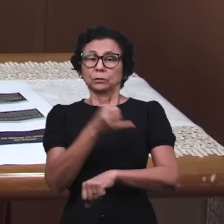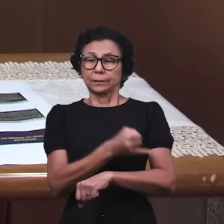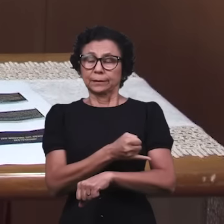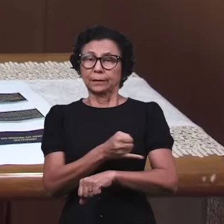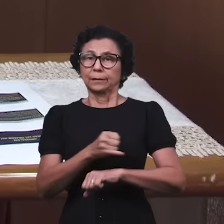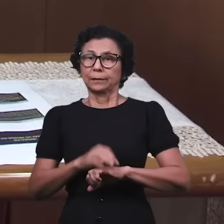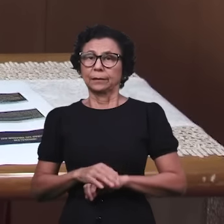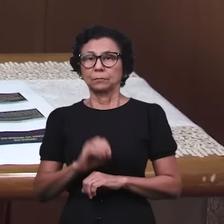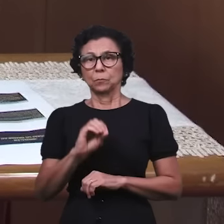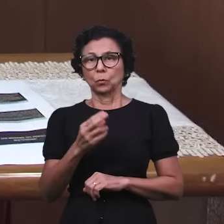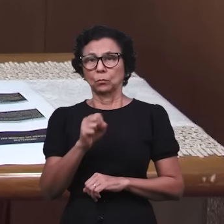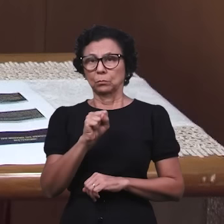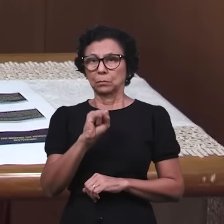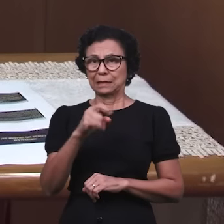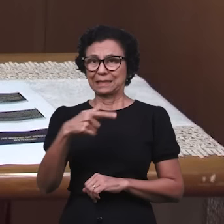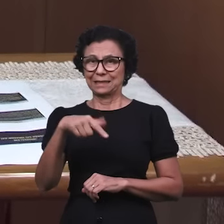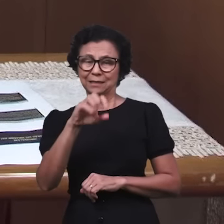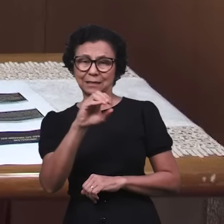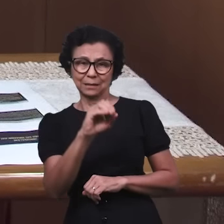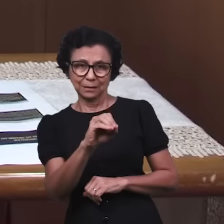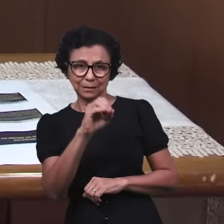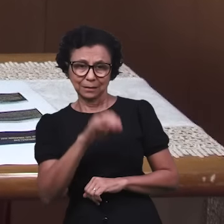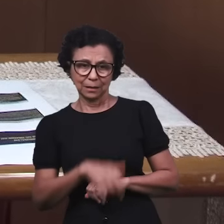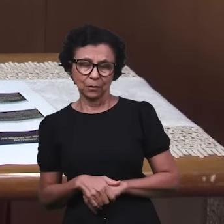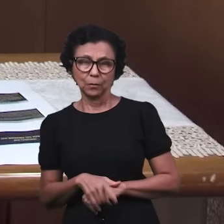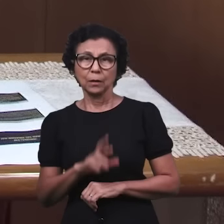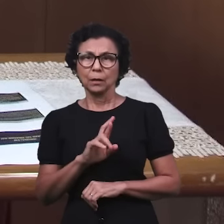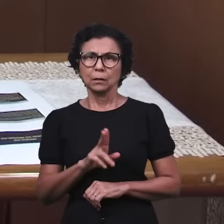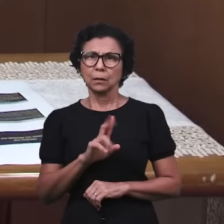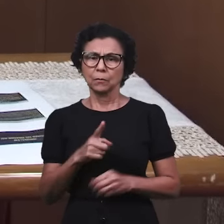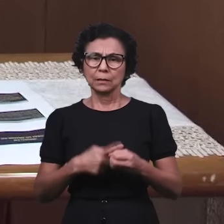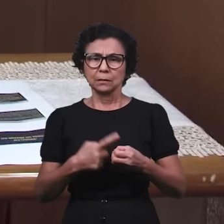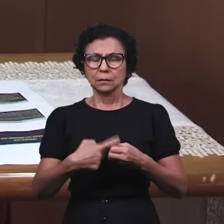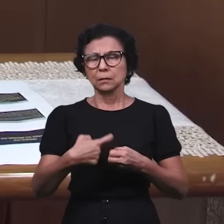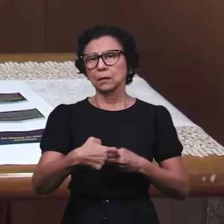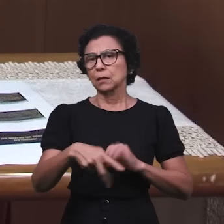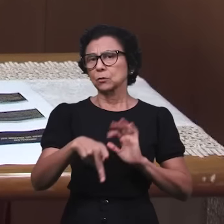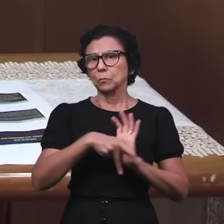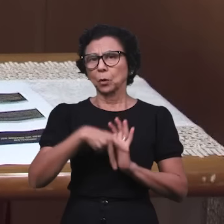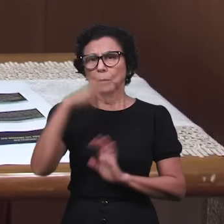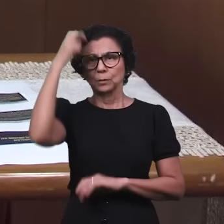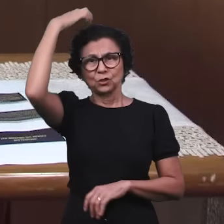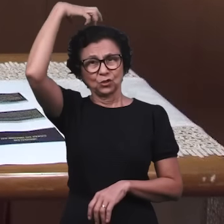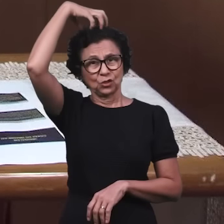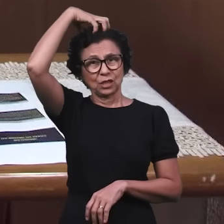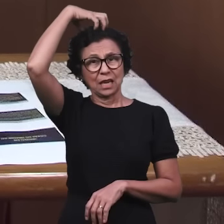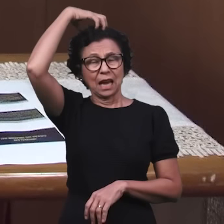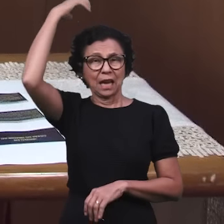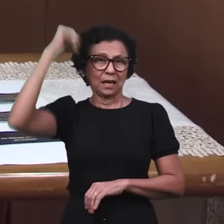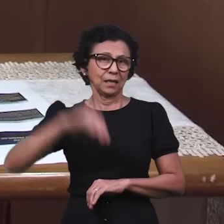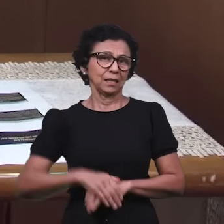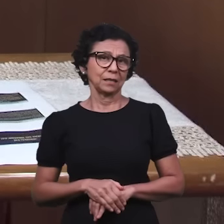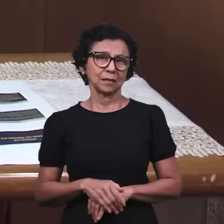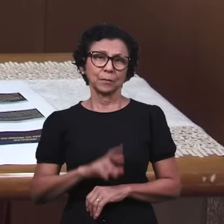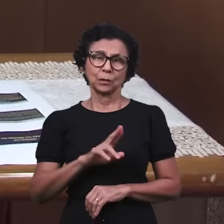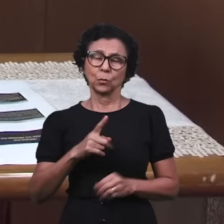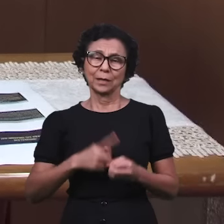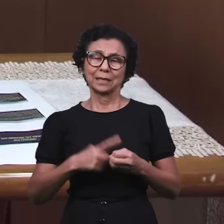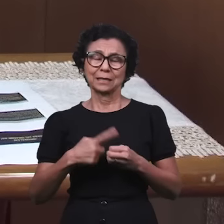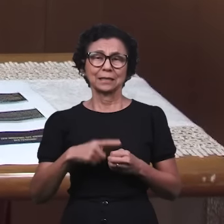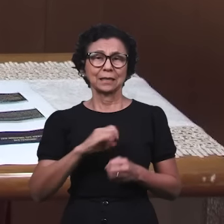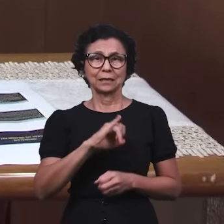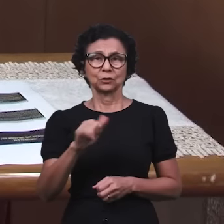Jerusalém, ou Sião, não era cidade dos reis, não era cidade dos patriarcas, não